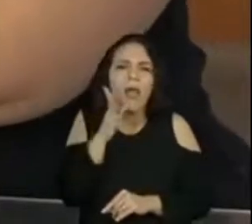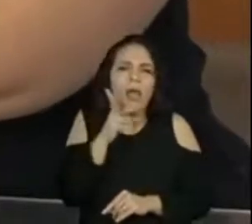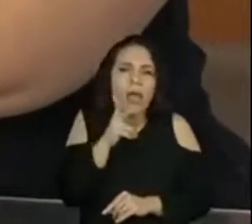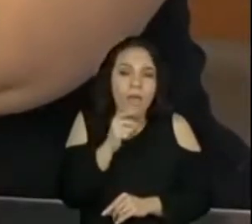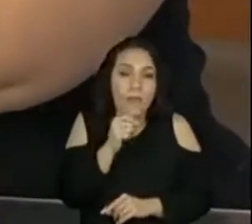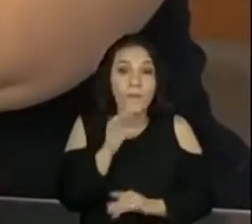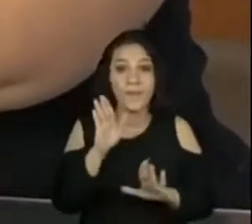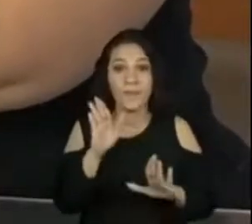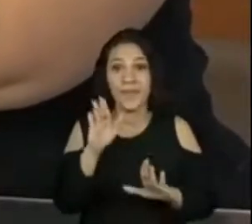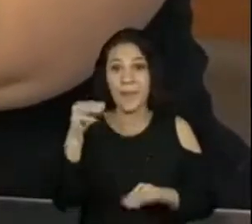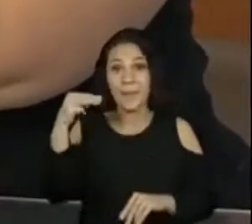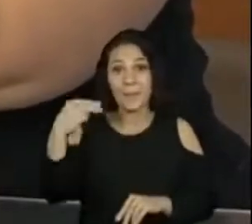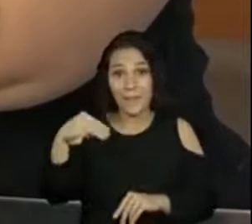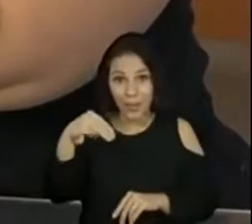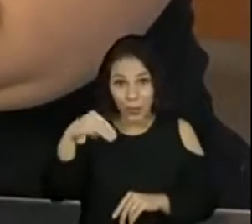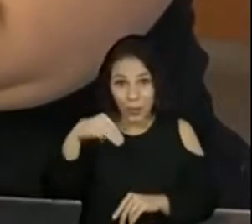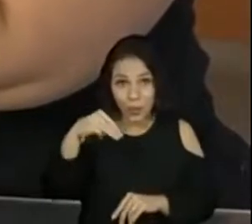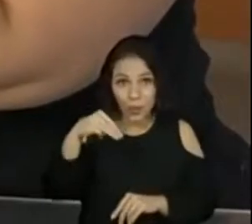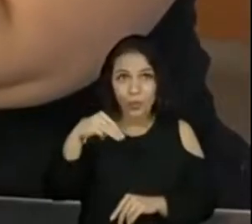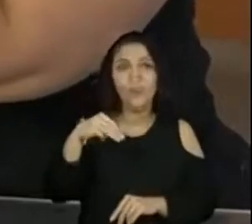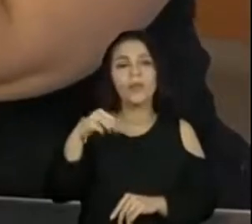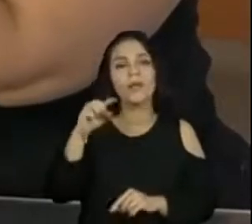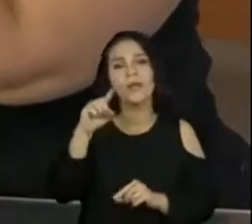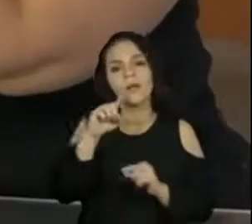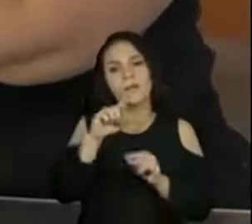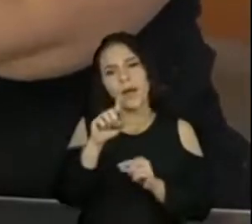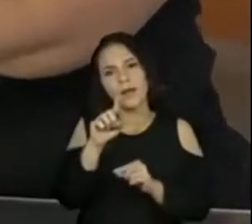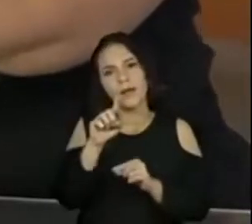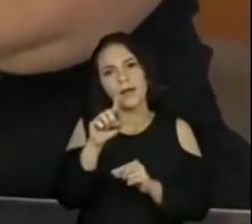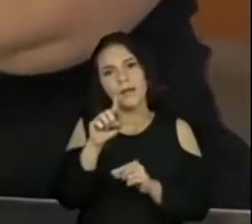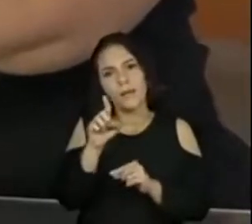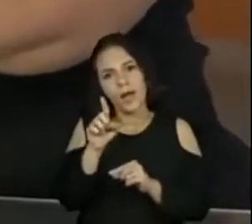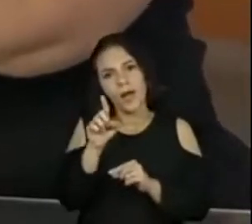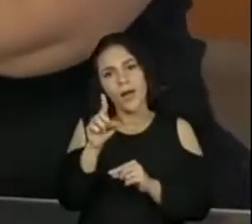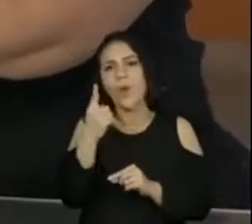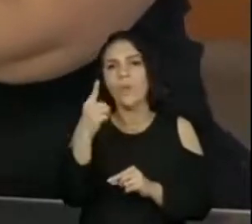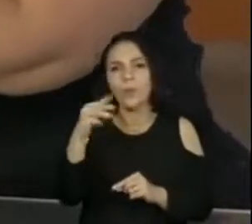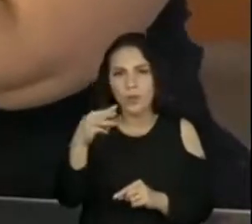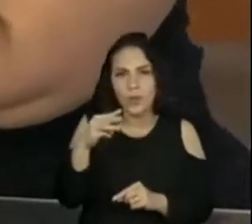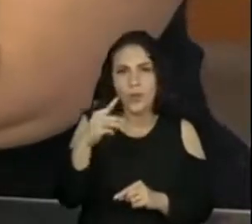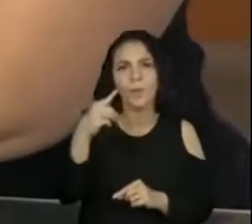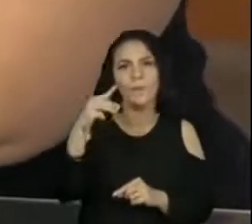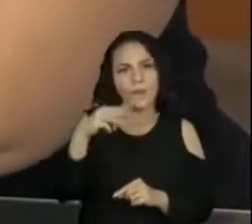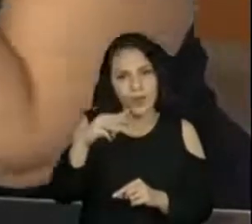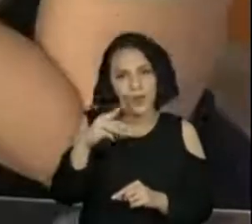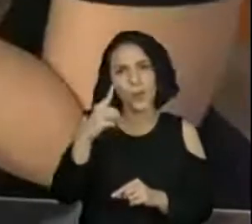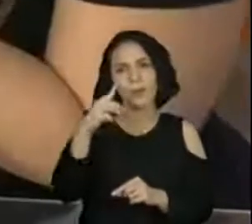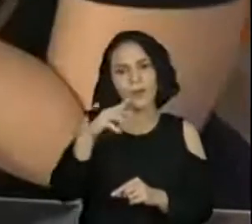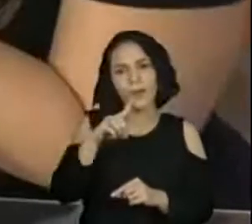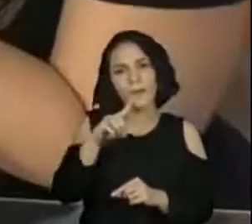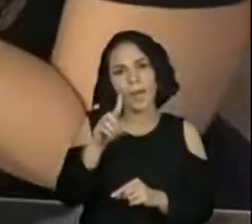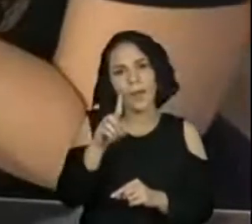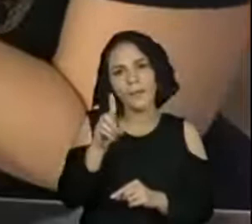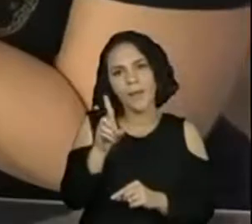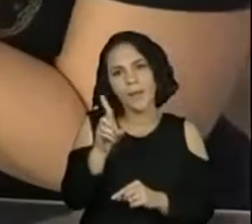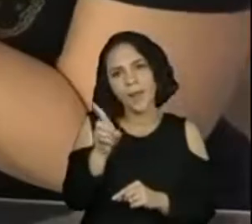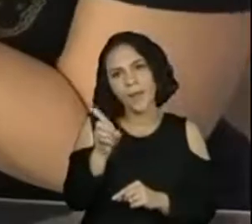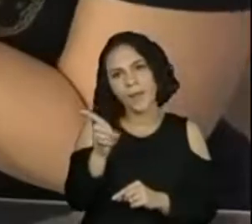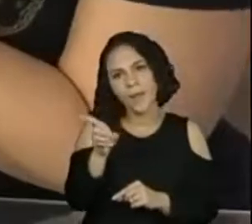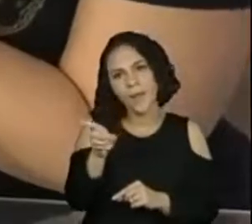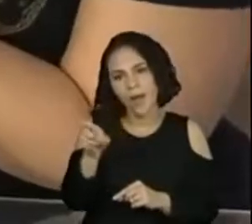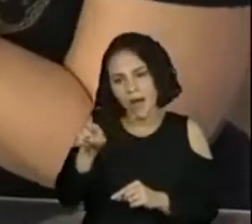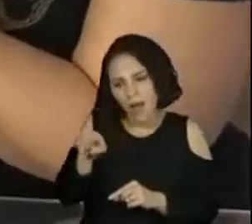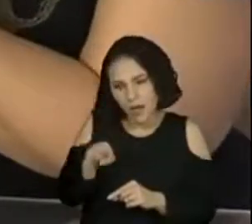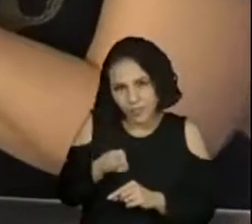ponteiro dos minutos, ele vai andando minuto a minuto na hora, certo? E aí, para